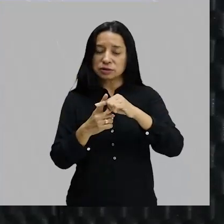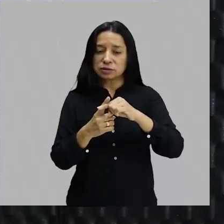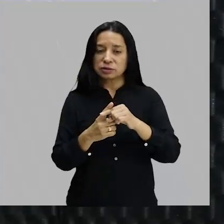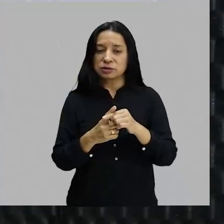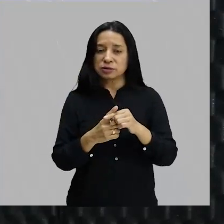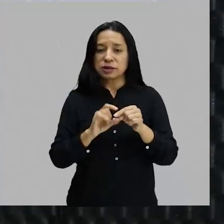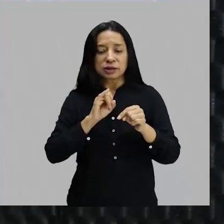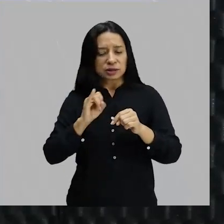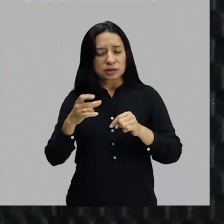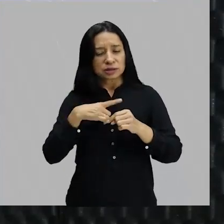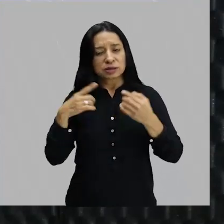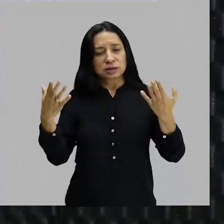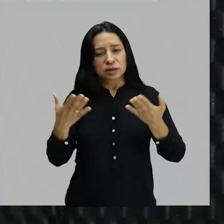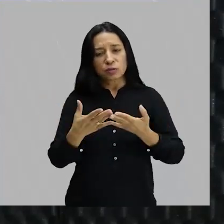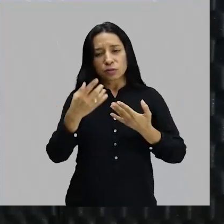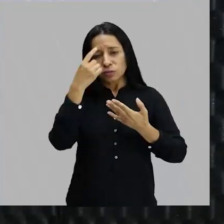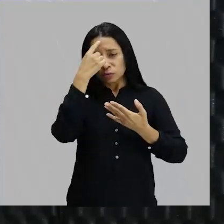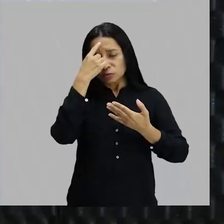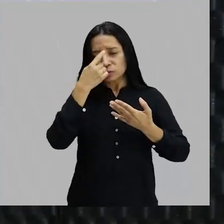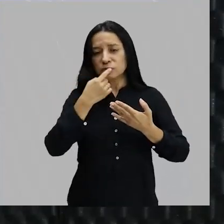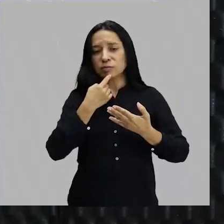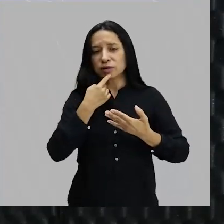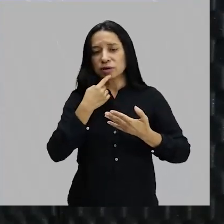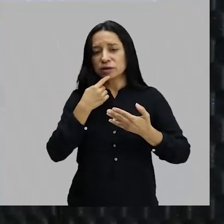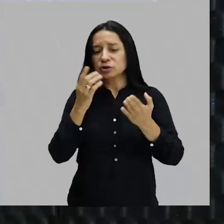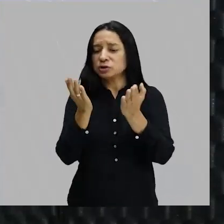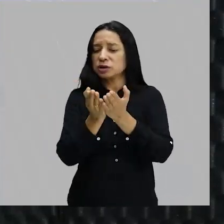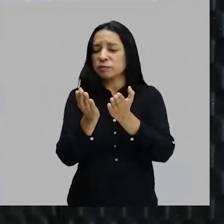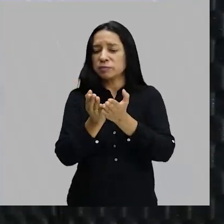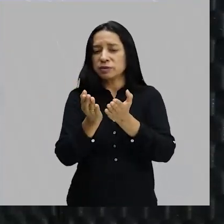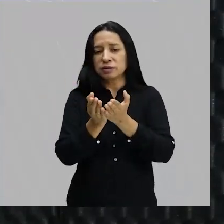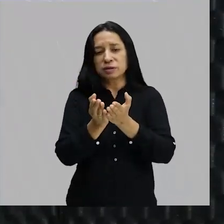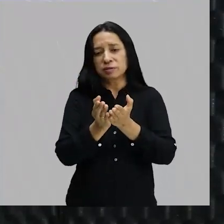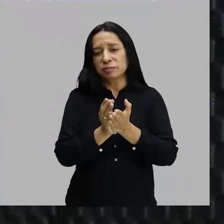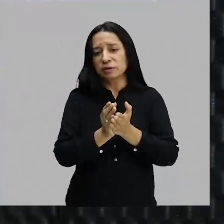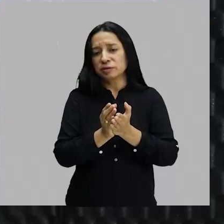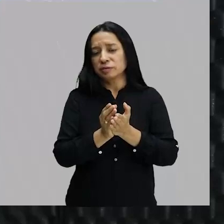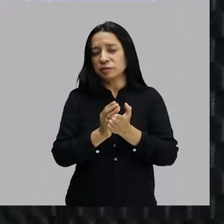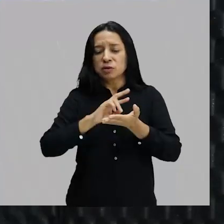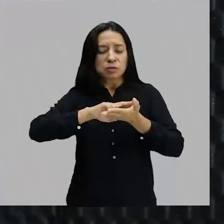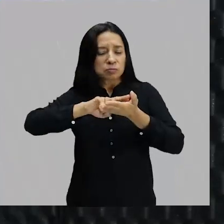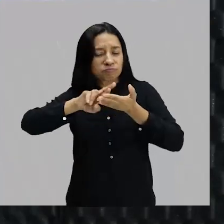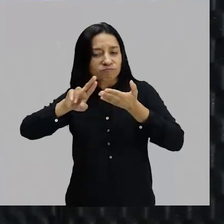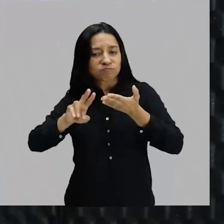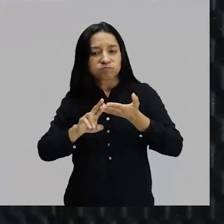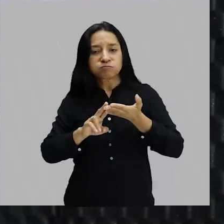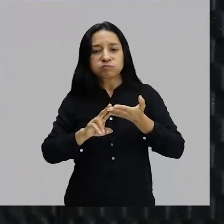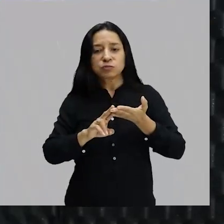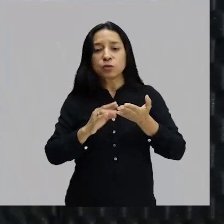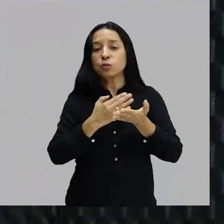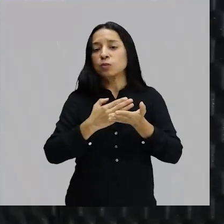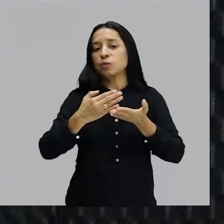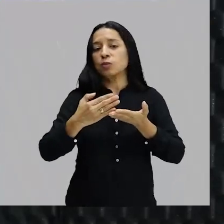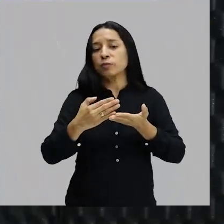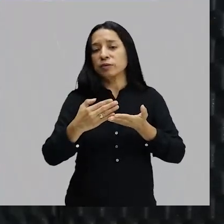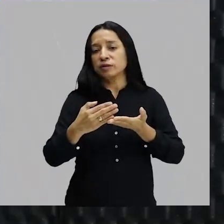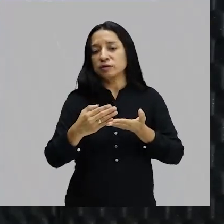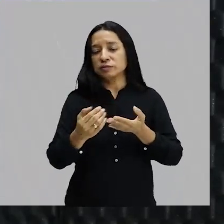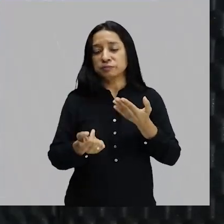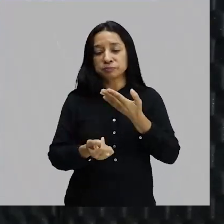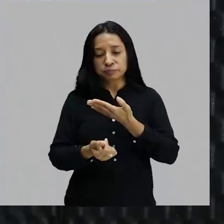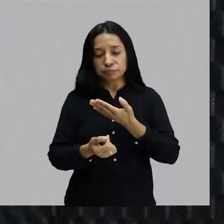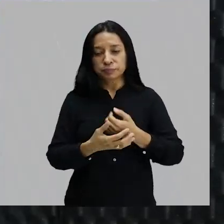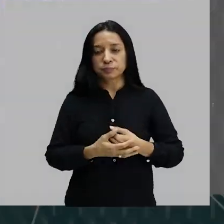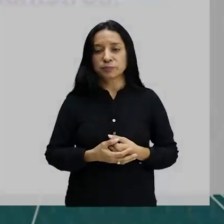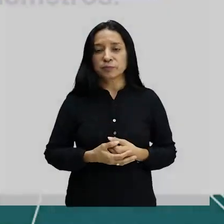ou um processo imagético do que a gente tem da Bíblia, do Antigo Testamento, do Novo Testamento, Jesus Cristo, a gente começa bem aqui,